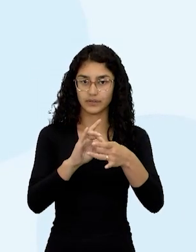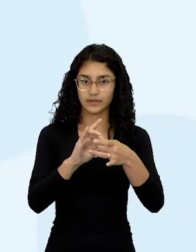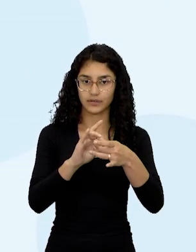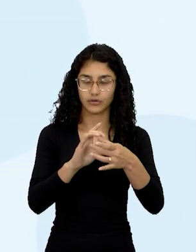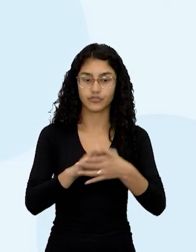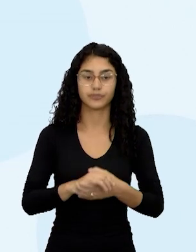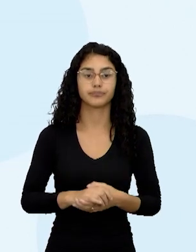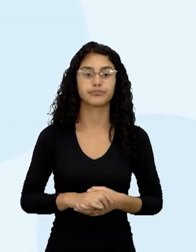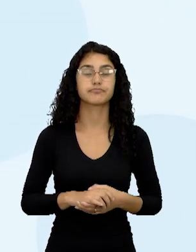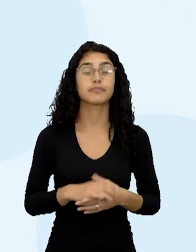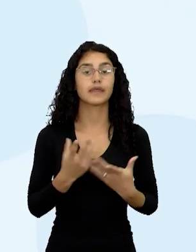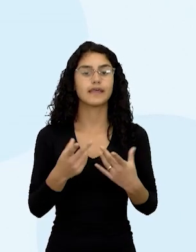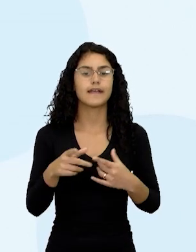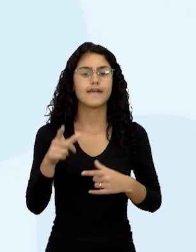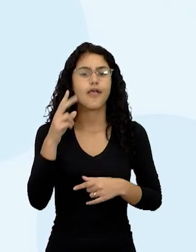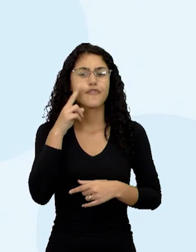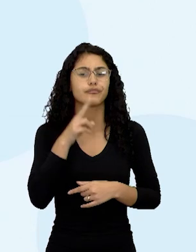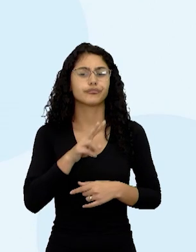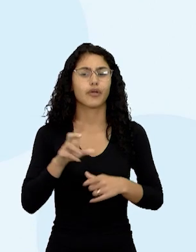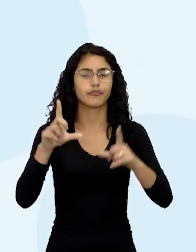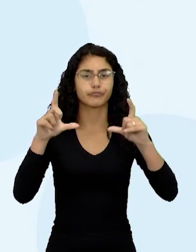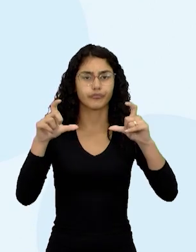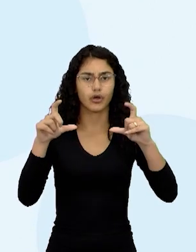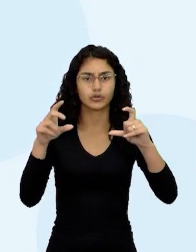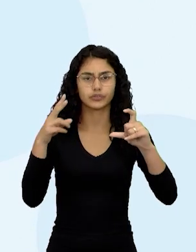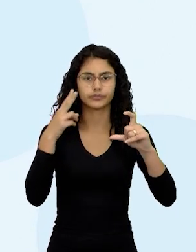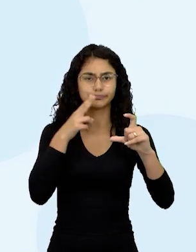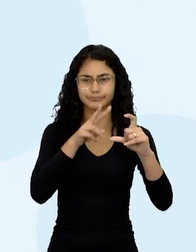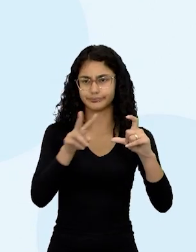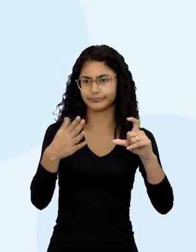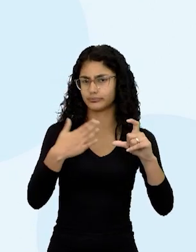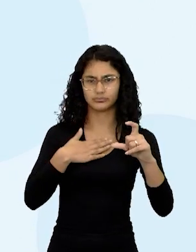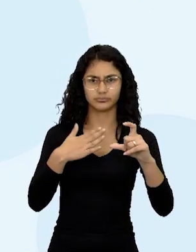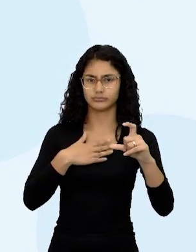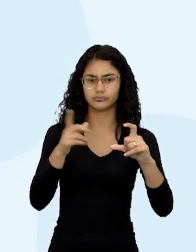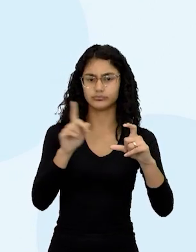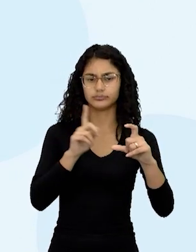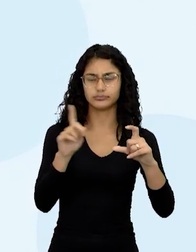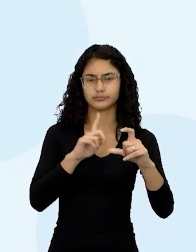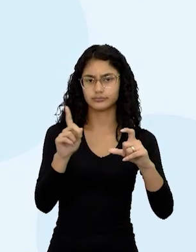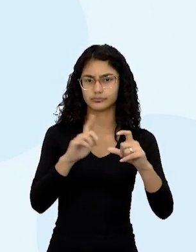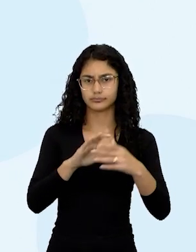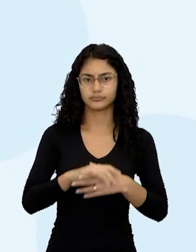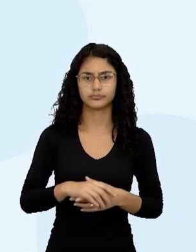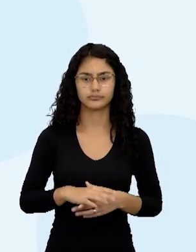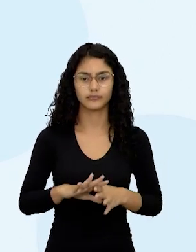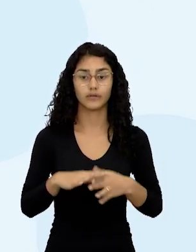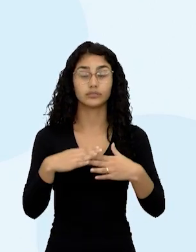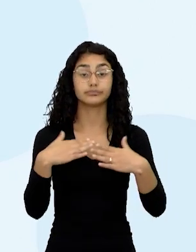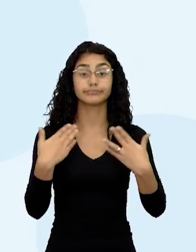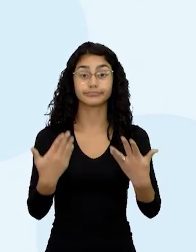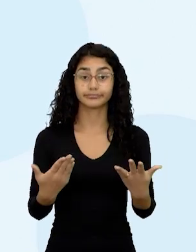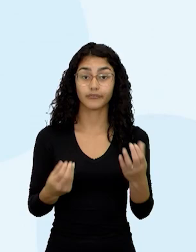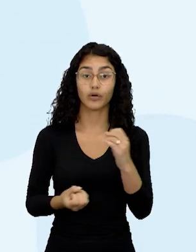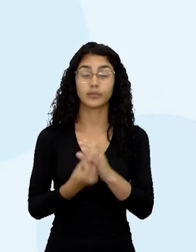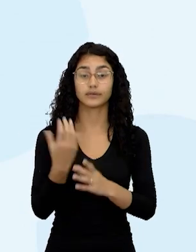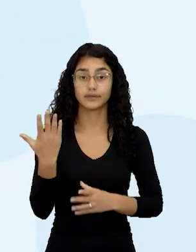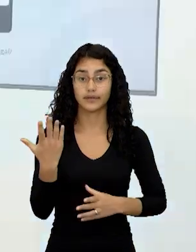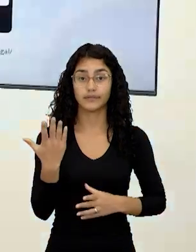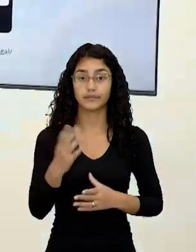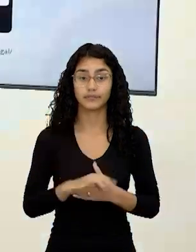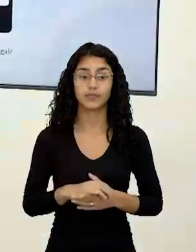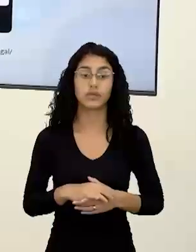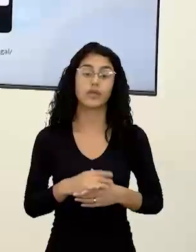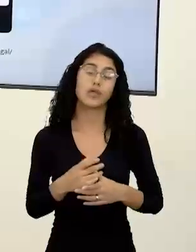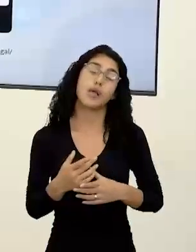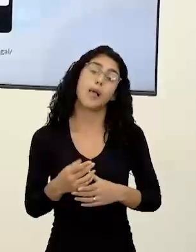vídeos e fotos que não são nossas. Quem nunca? Não é mesmo? E aí, o que isso acontece? Se alguém tira uma foto sua, por